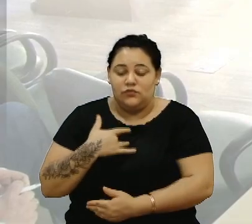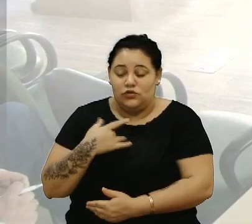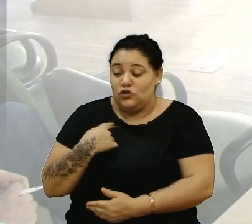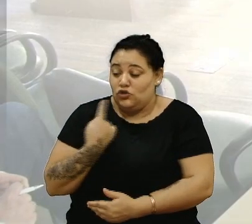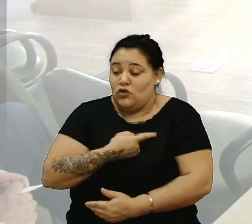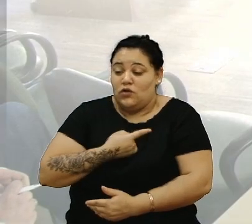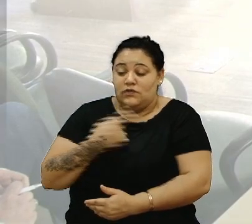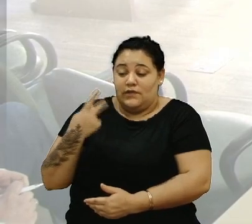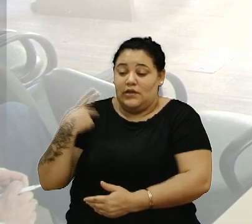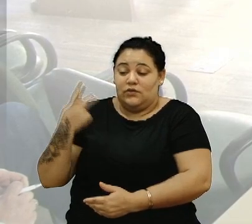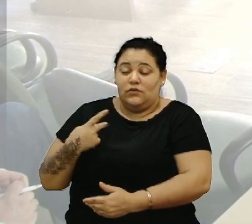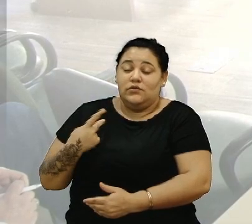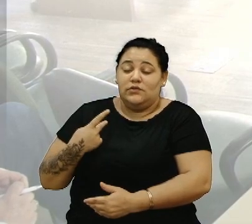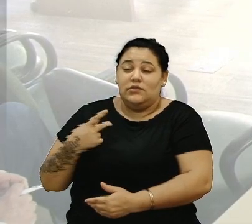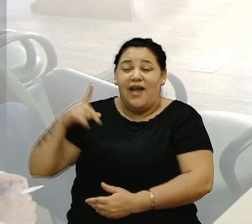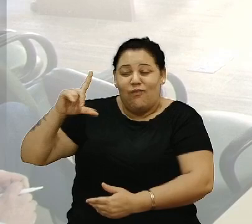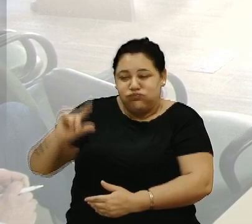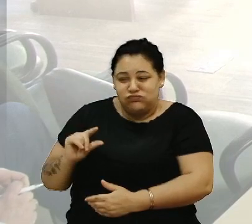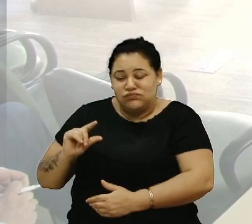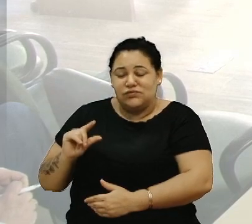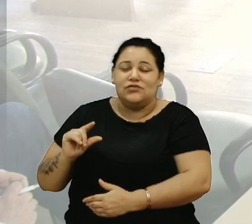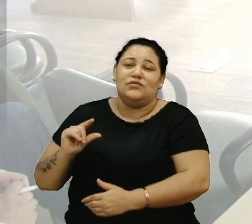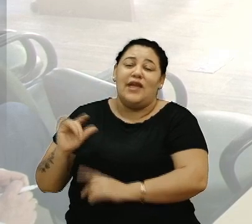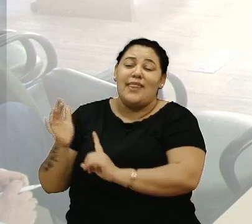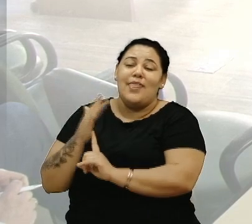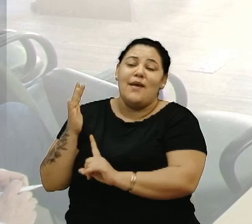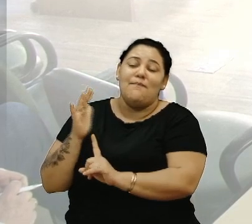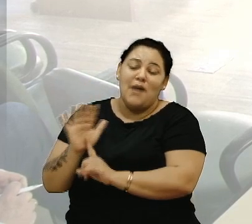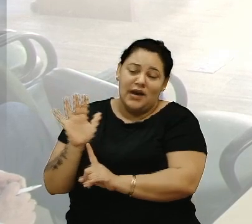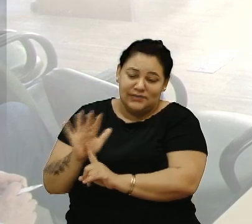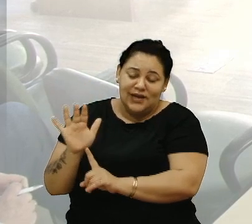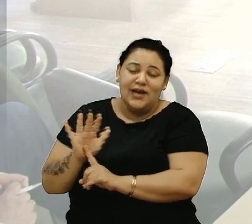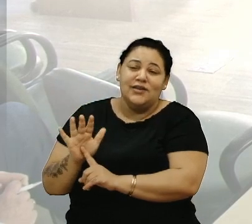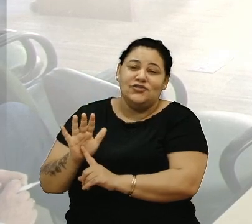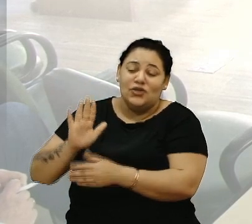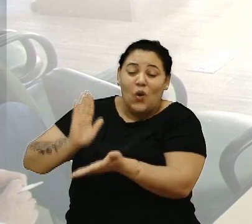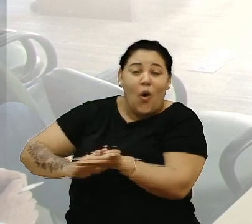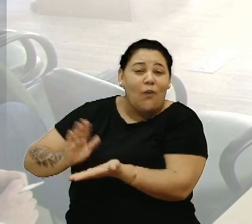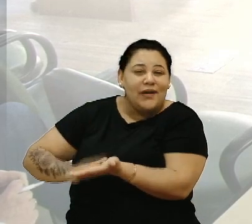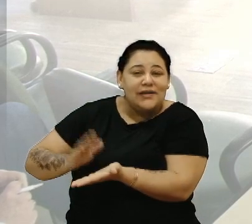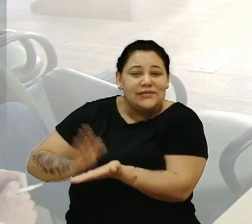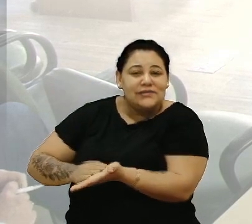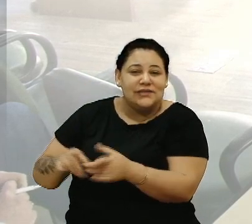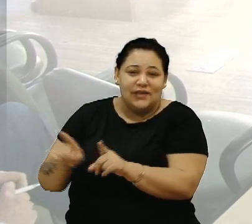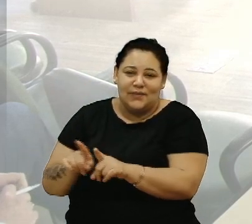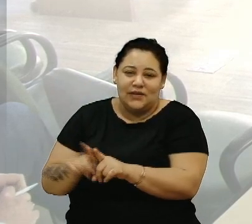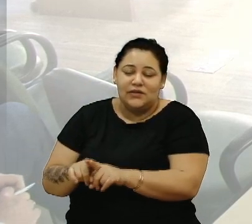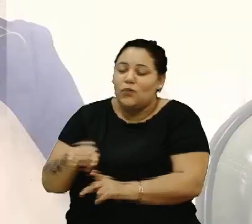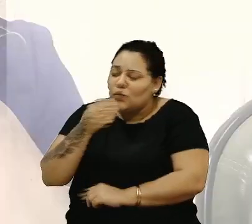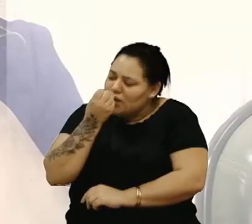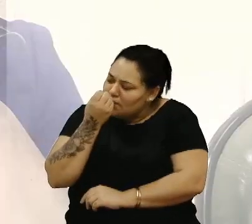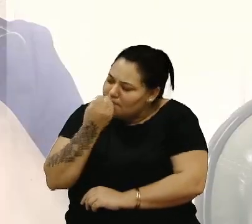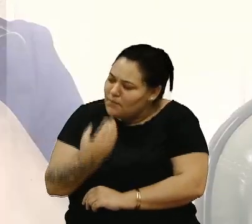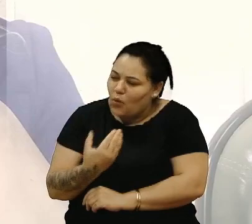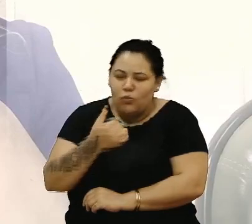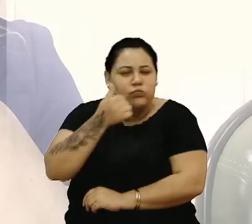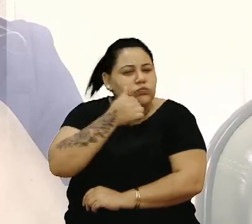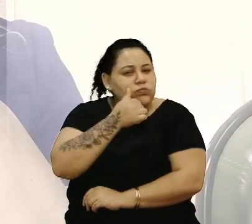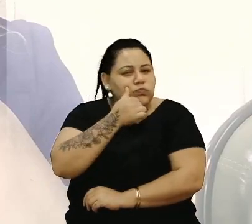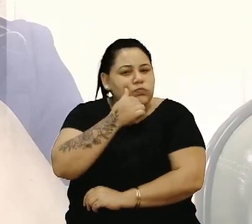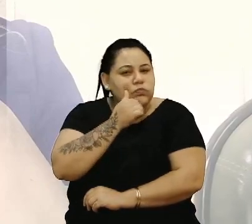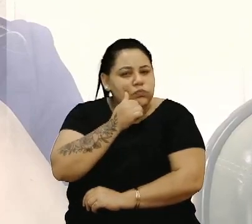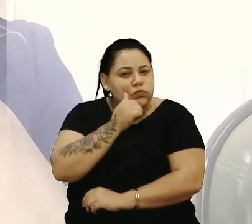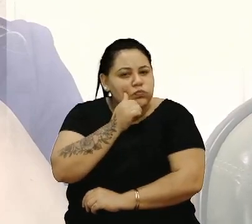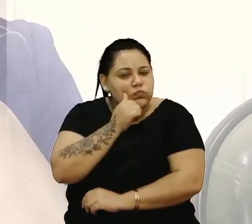com certeza. Então, que bom essa adesão do deputado Marcon, essas emendas,